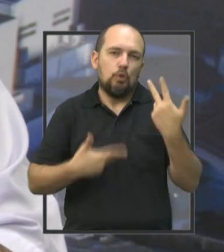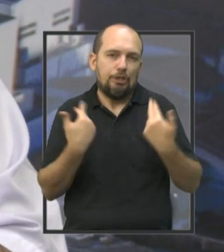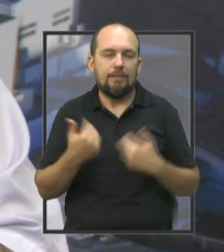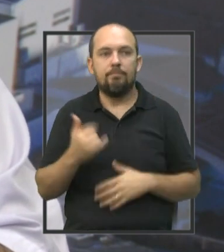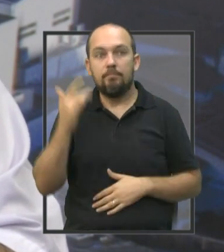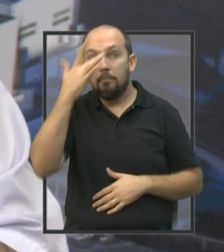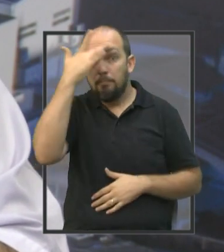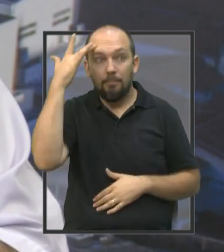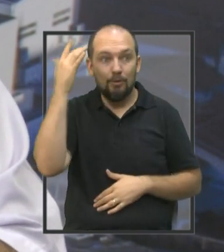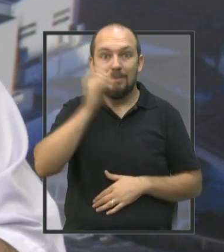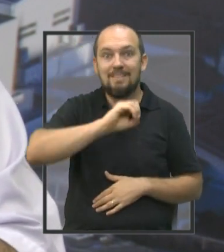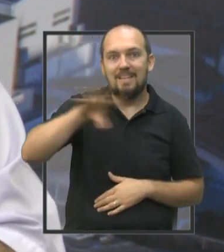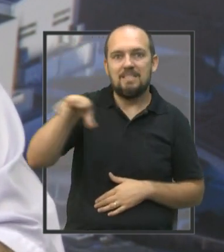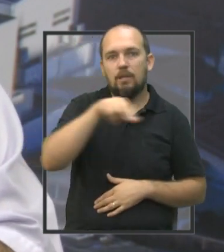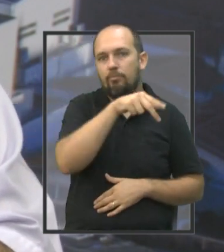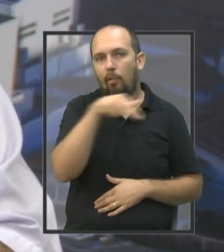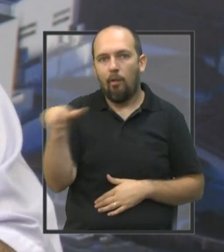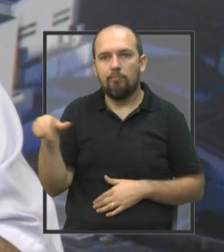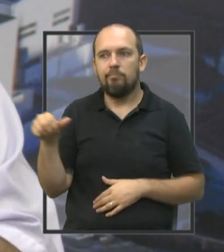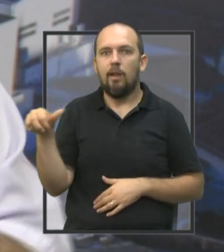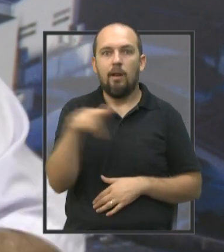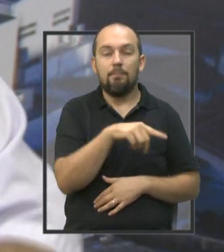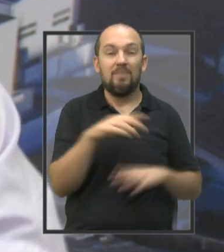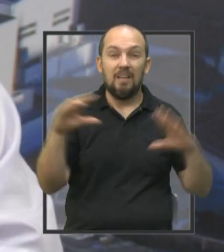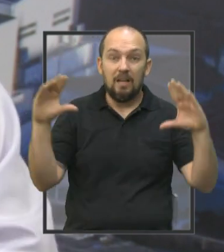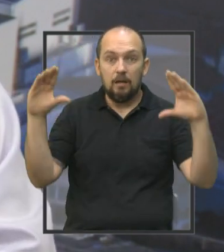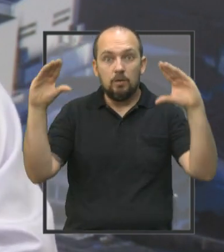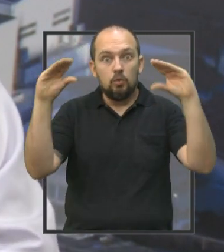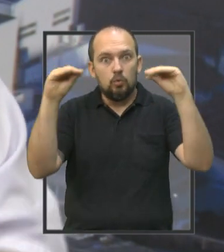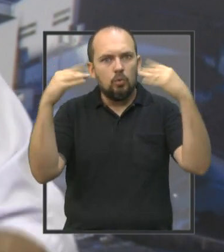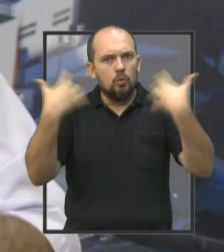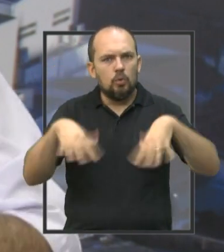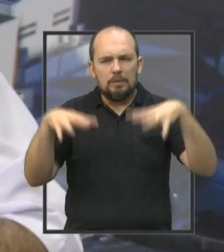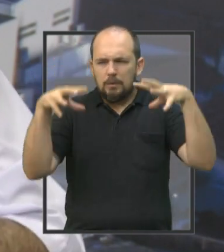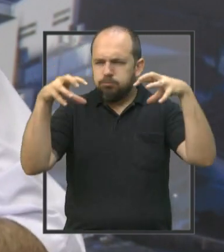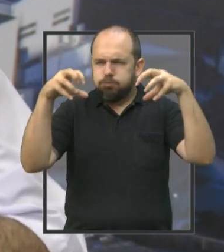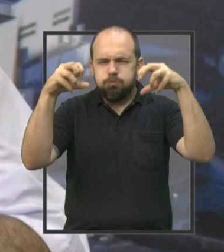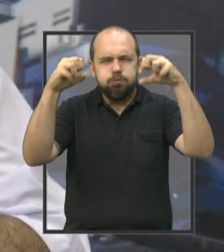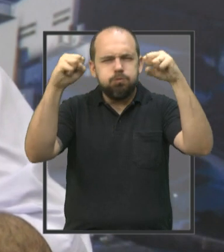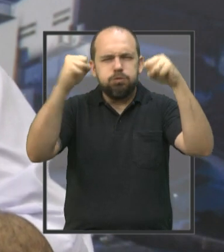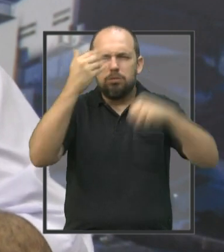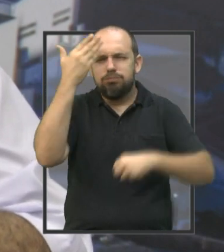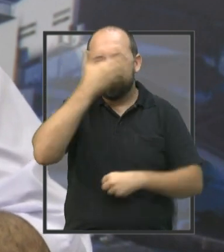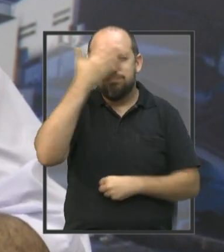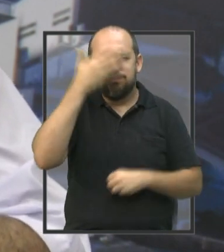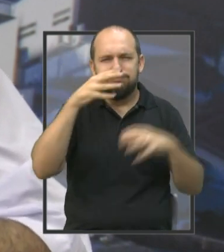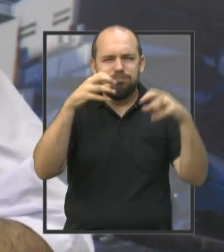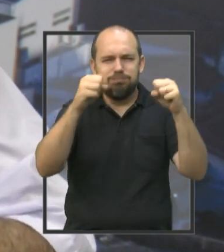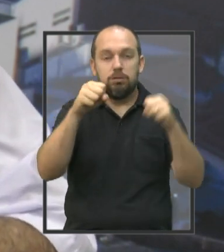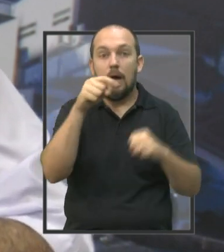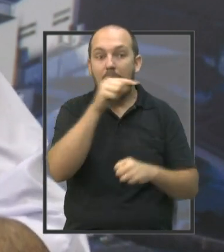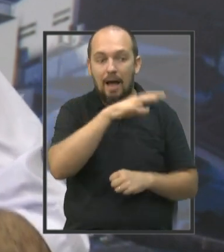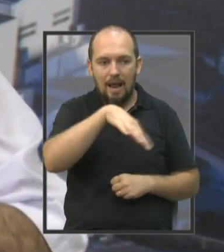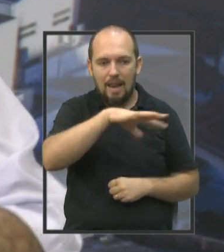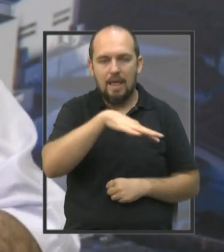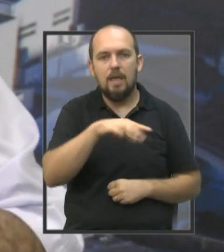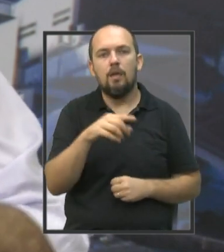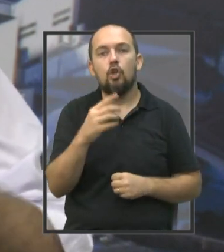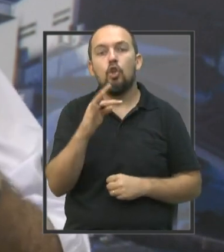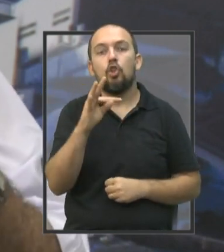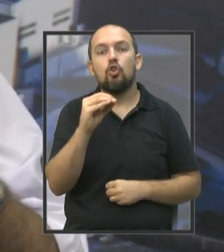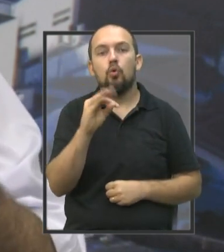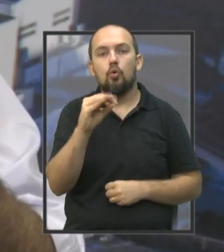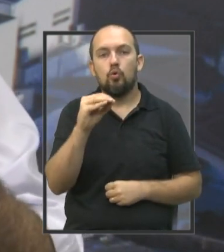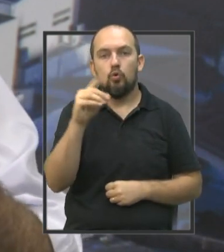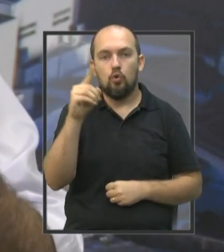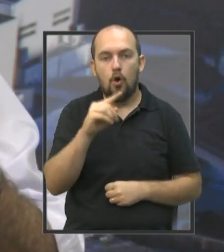recebendo alta. E isso à noite, ali uma escuridão danada. Não só ali, como a Totó Pacheco, até na Uno Oeste. A